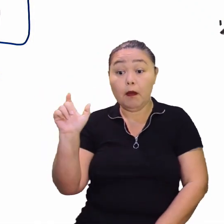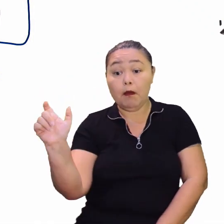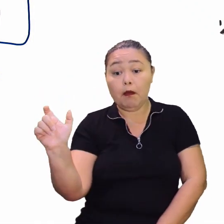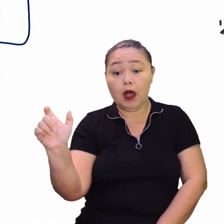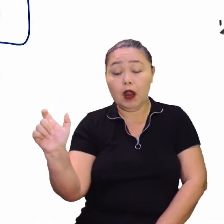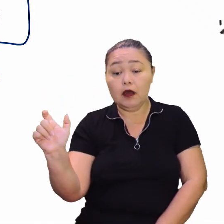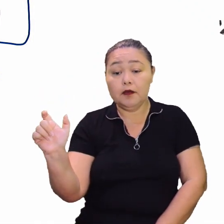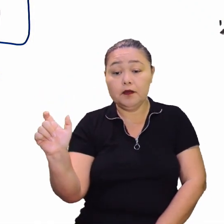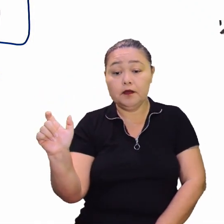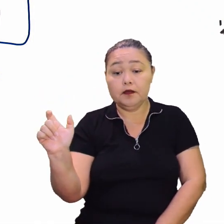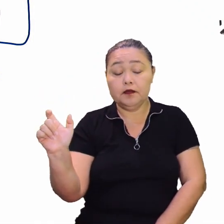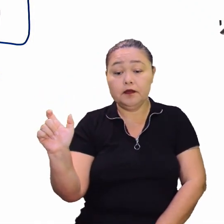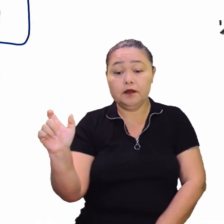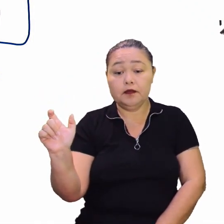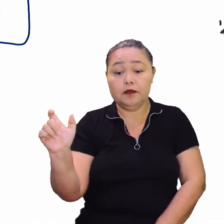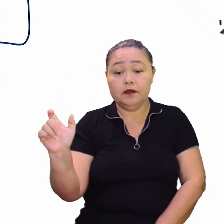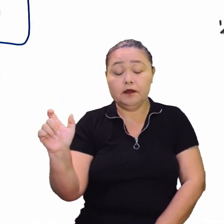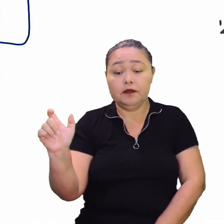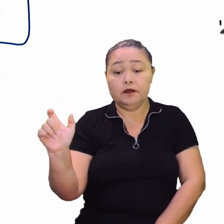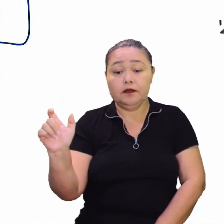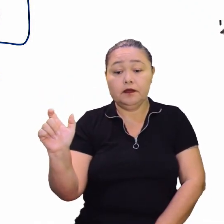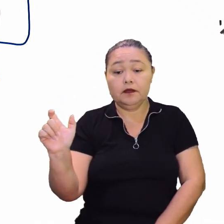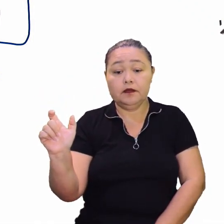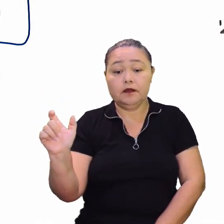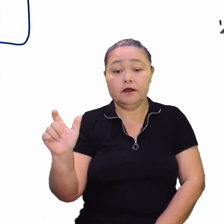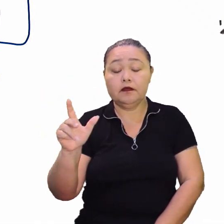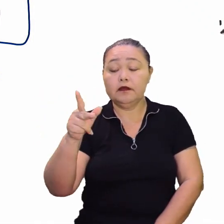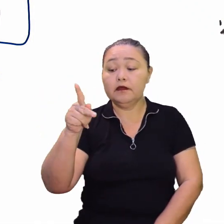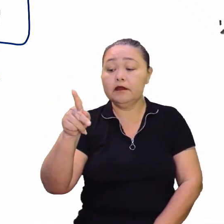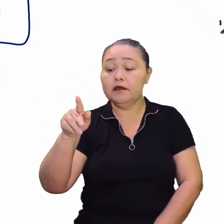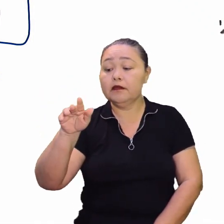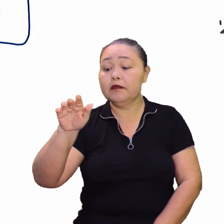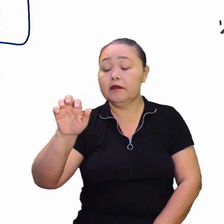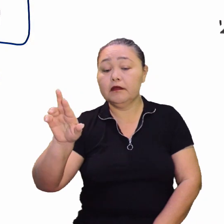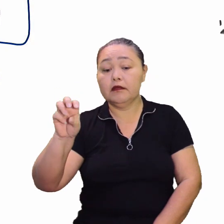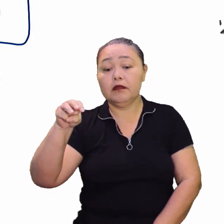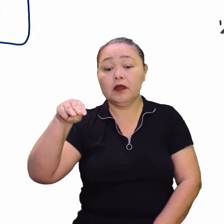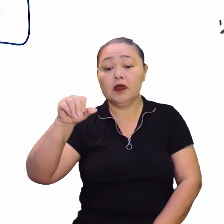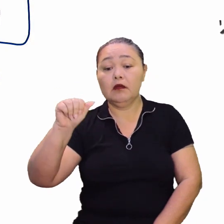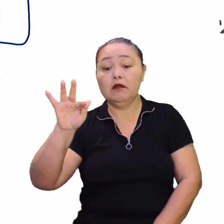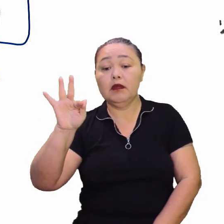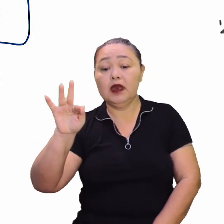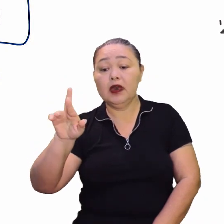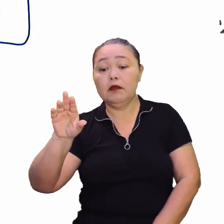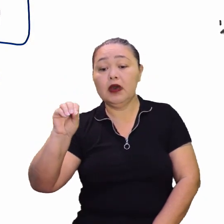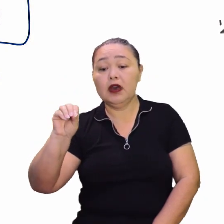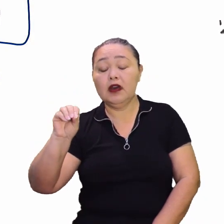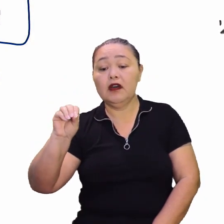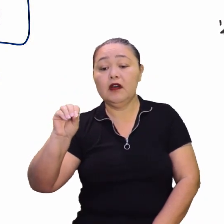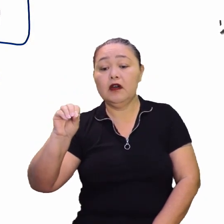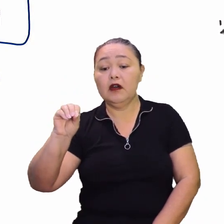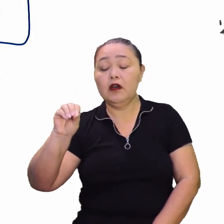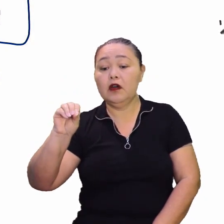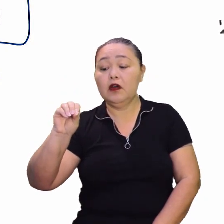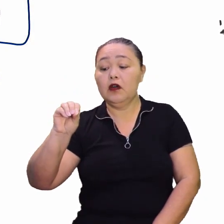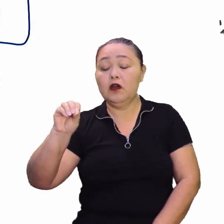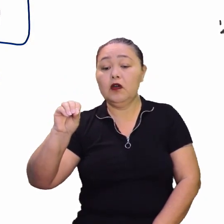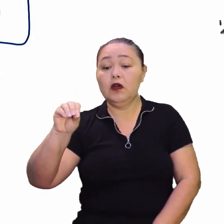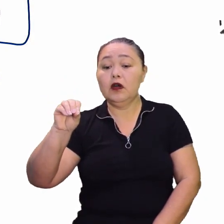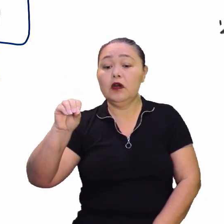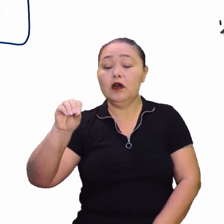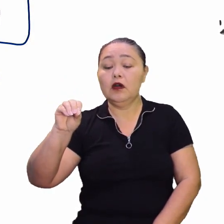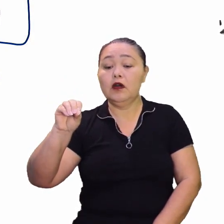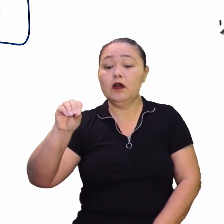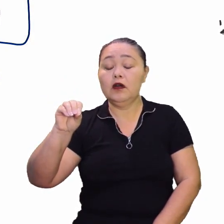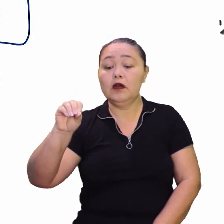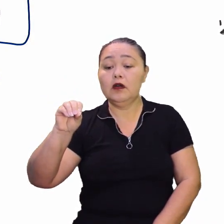o quê? Aqui, professor, depois do AOS, apague aí, por favor. Froste. Aqui, antes do T. É mesmo, tá. Só apaga o T